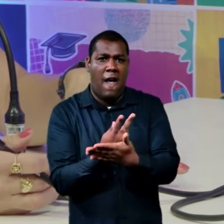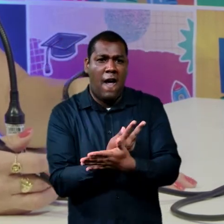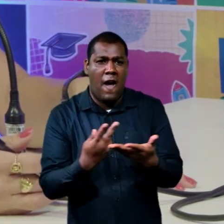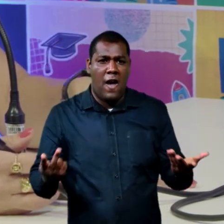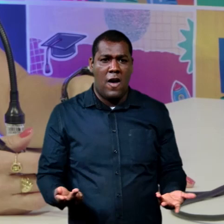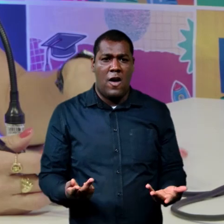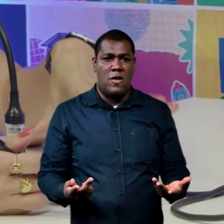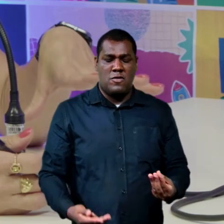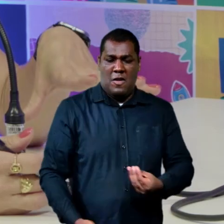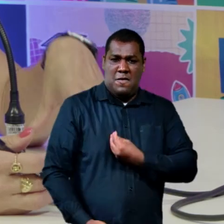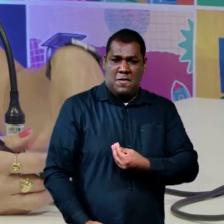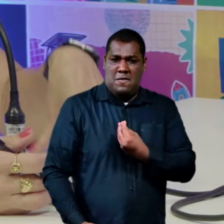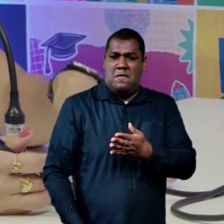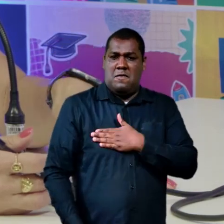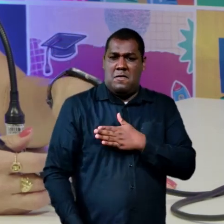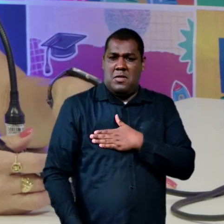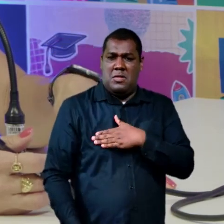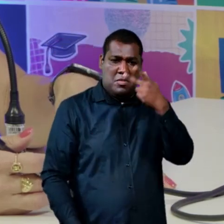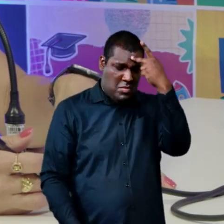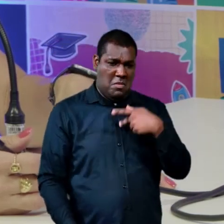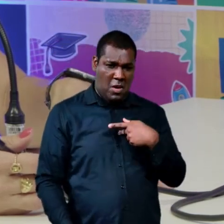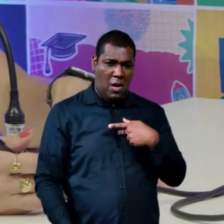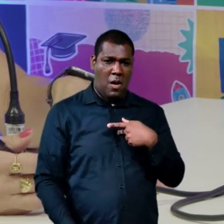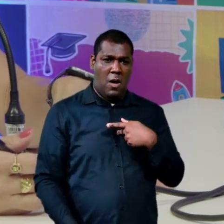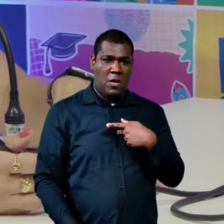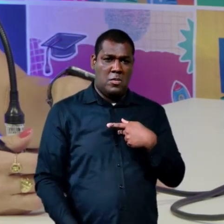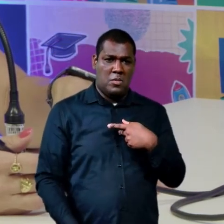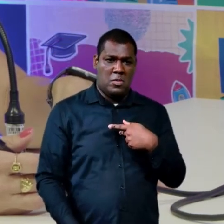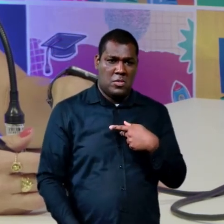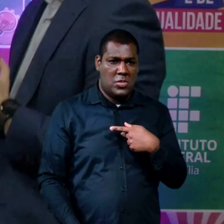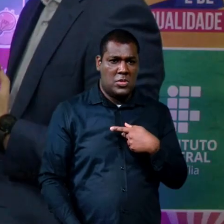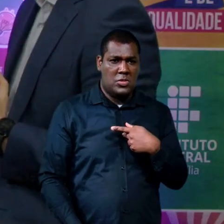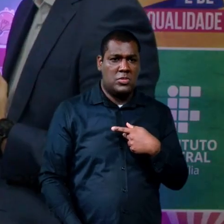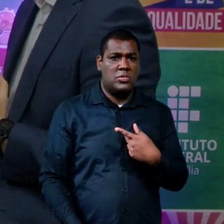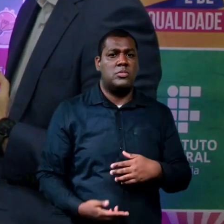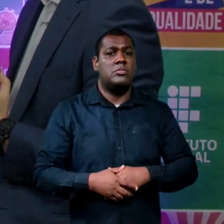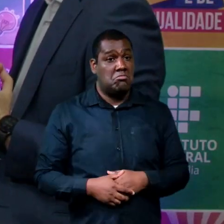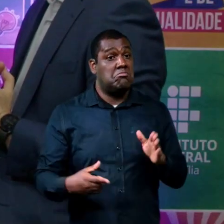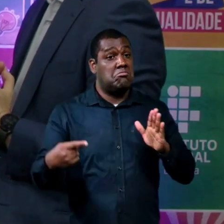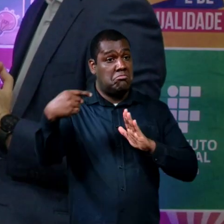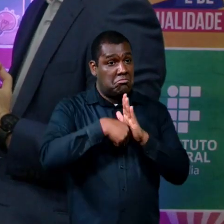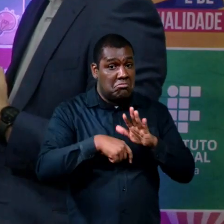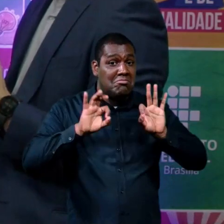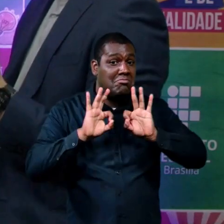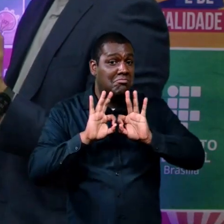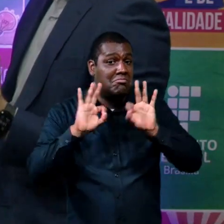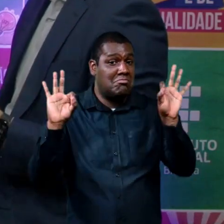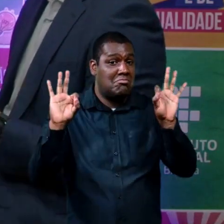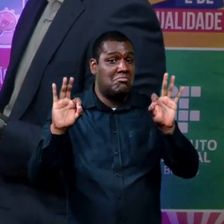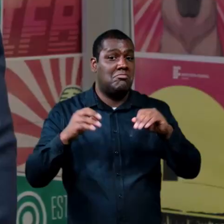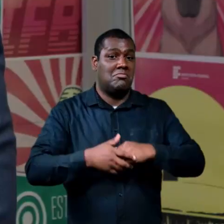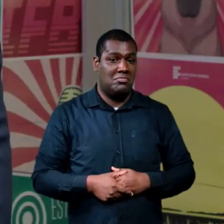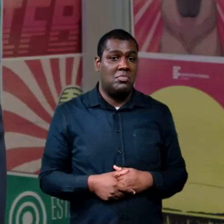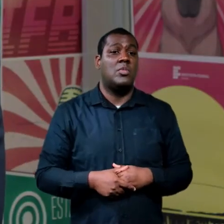né, da vida pessoal. Comente para a gente, doutor. Tem razão? Excelente pergunta. Excelente pergunta, até porque